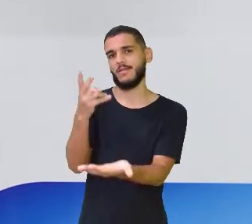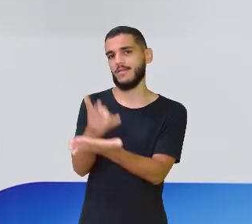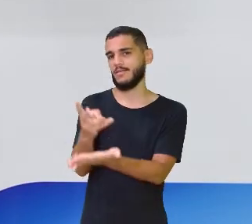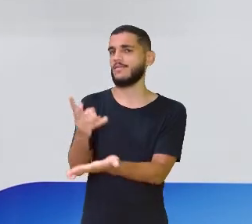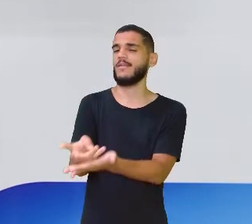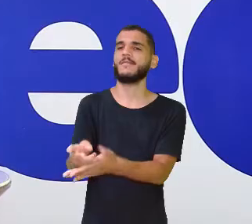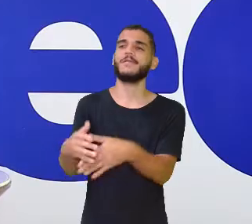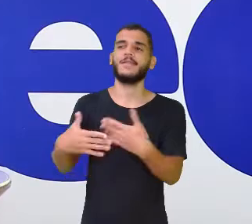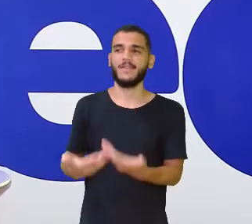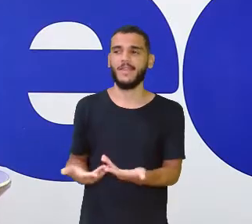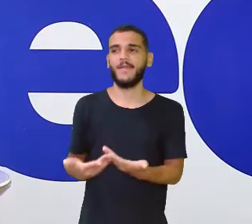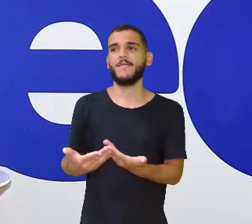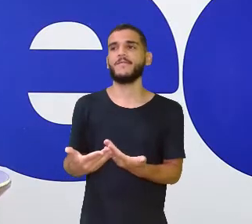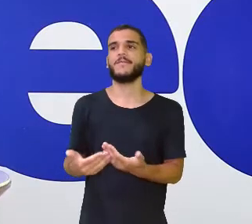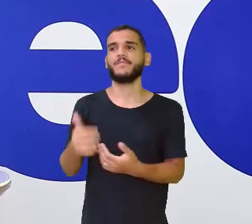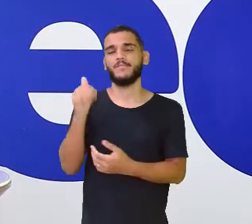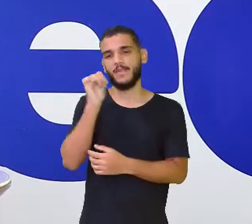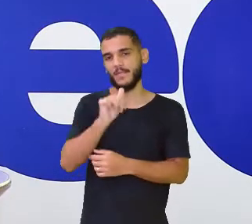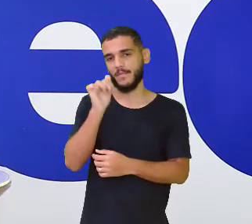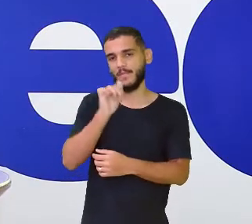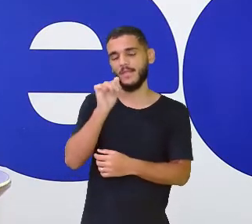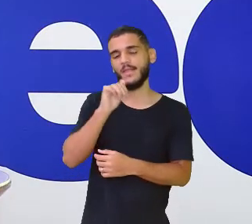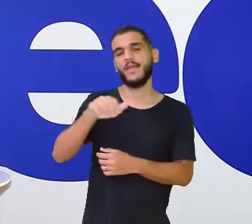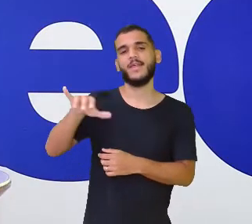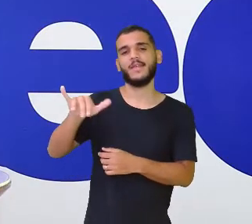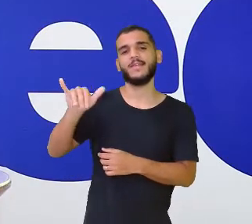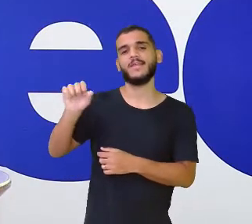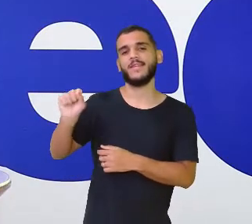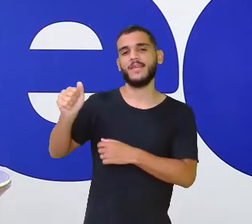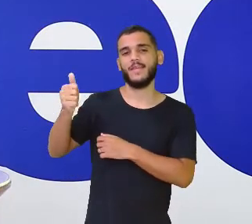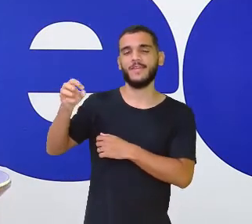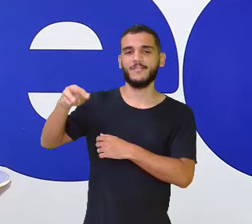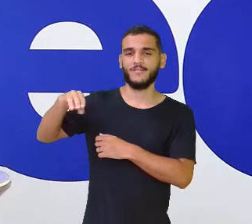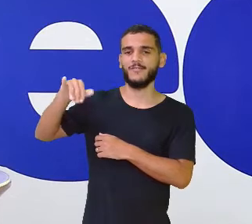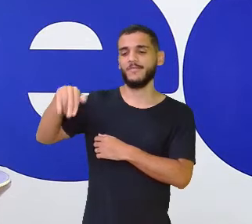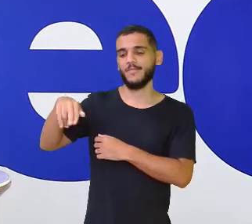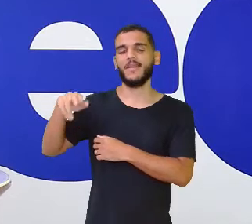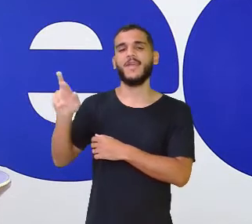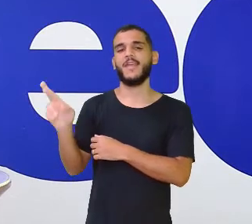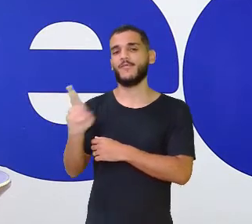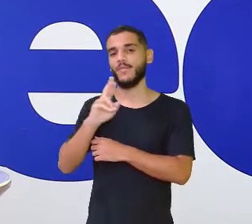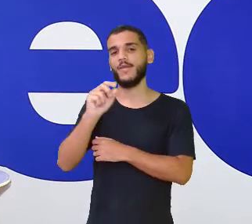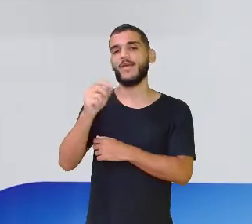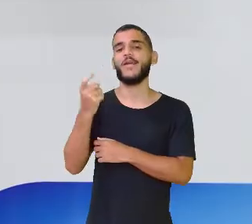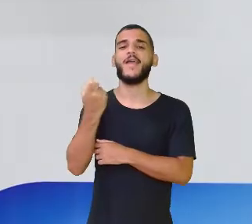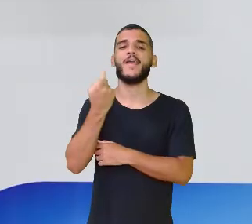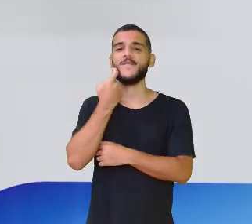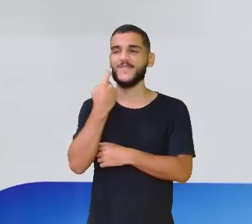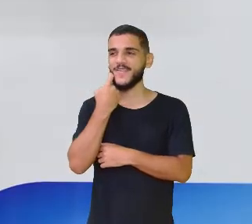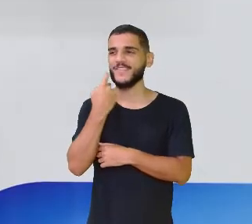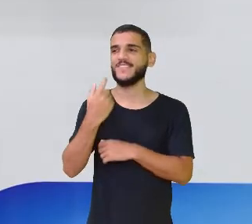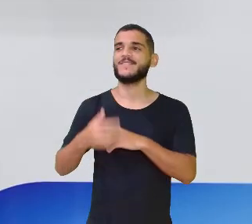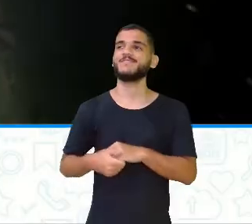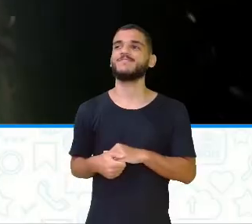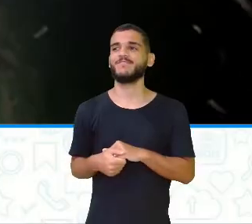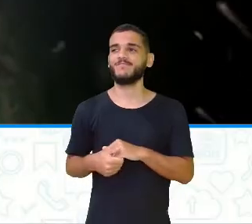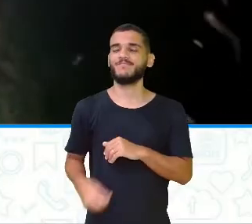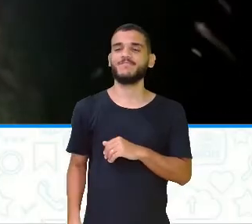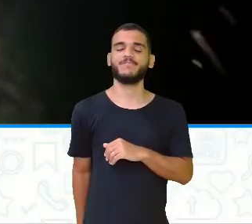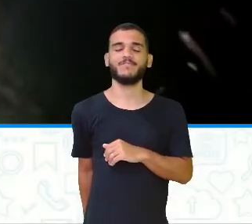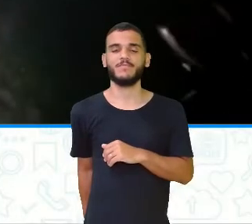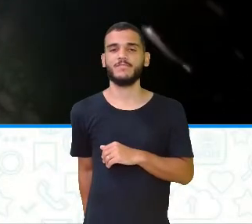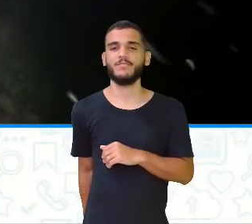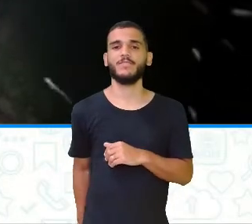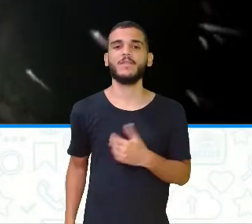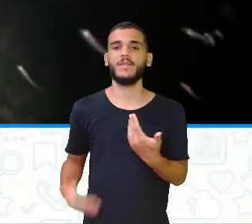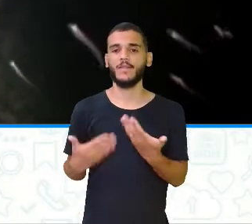a Yasmin colocou peixe, né? Que ela tá vendo Ótimo, a água aí, já colocou bastante. peixe. Então, vamos lá, olha aqui, ó. A gente tá